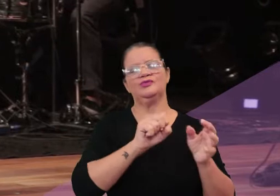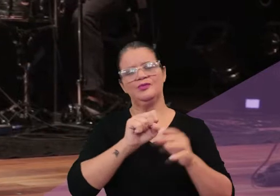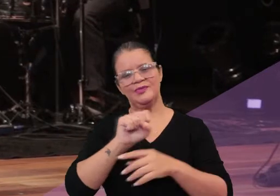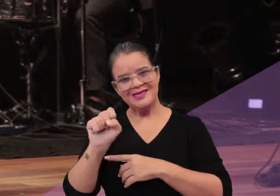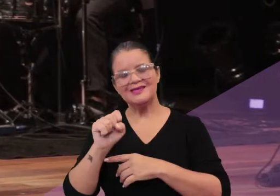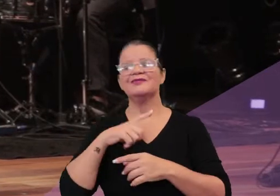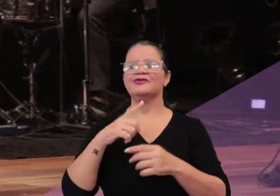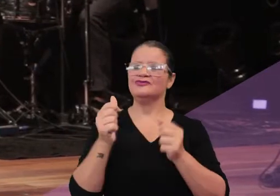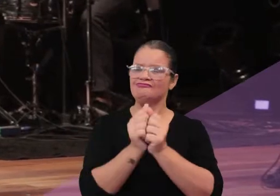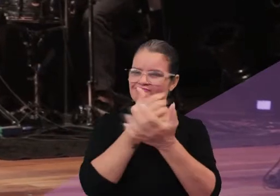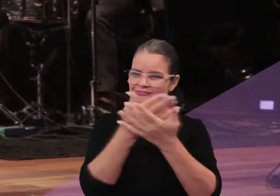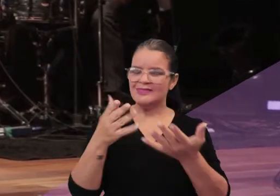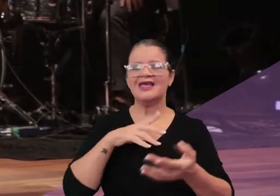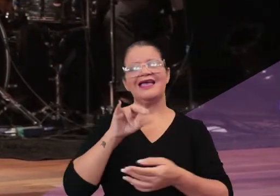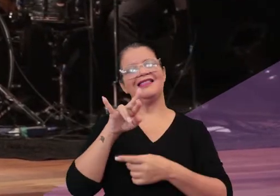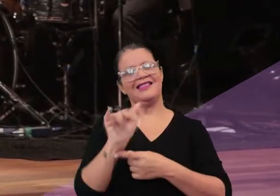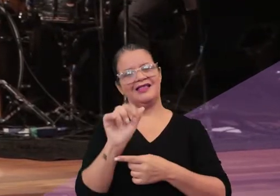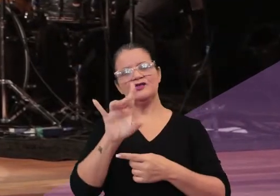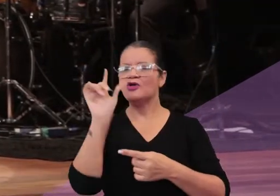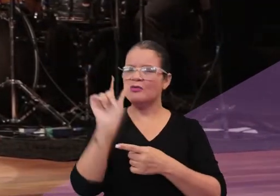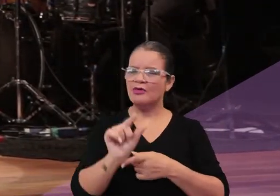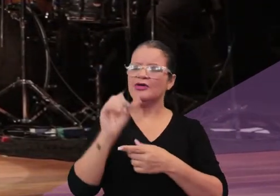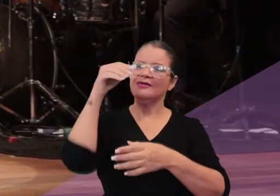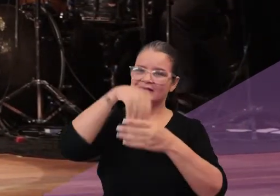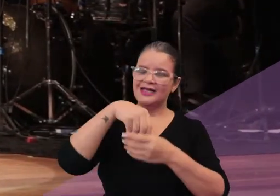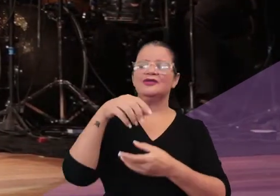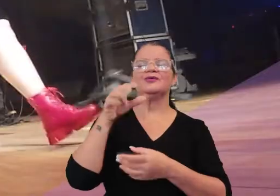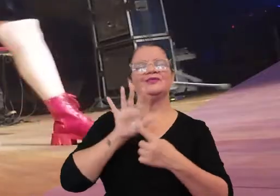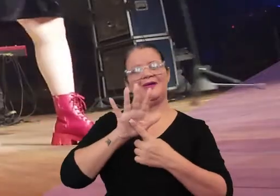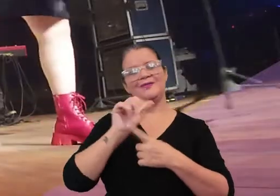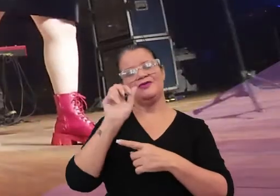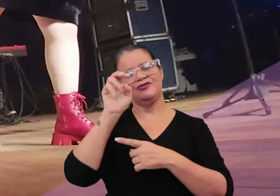de primeira mão, dentro da mostra, para vocês. Gratidão. Obrigada.